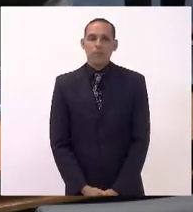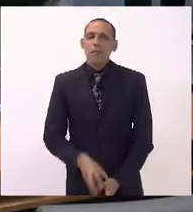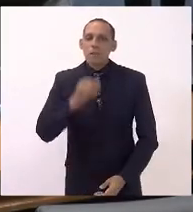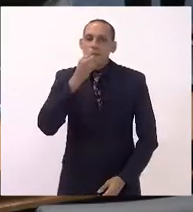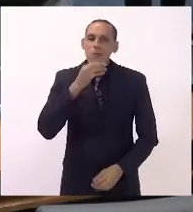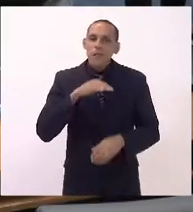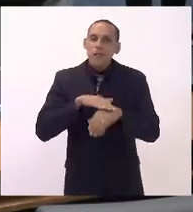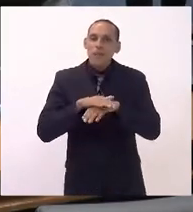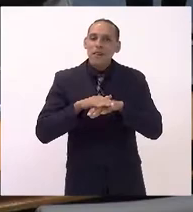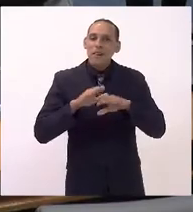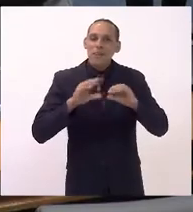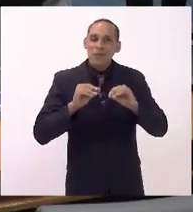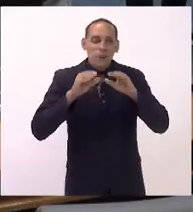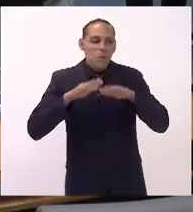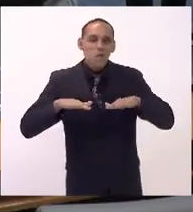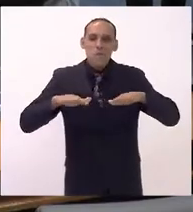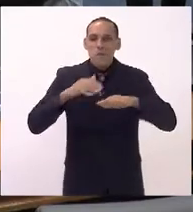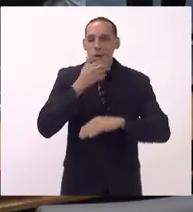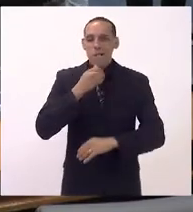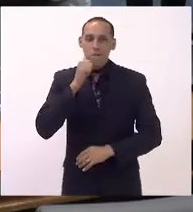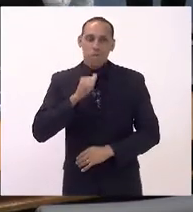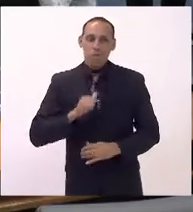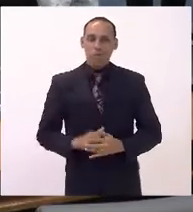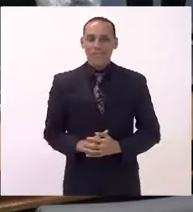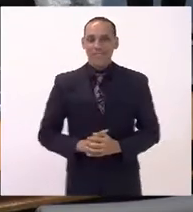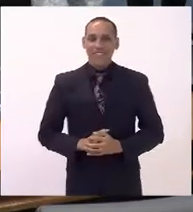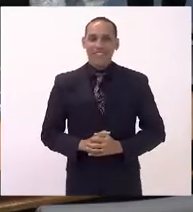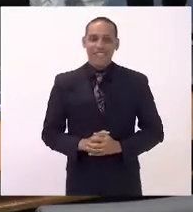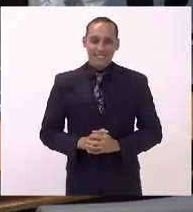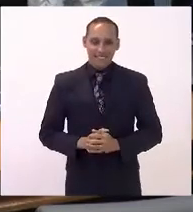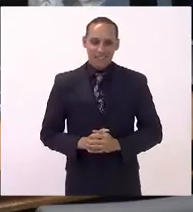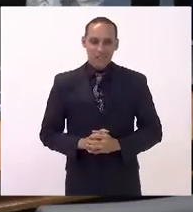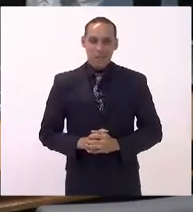Boa noite a todas e todos.